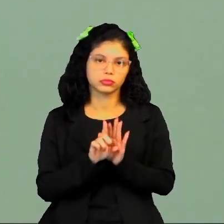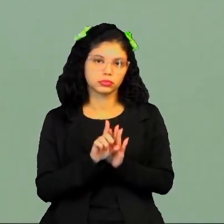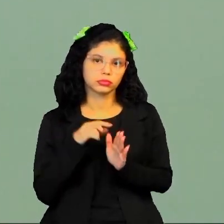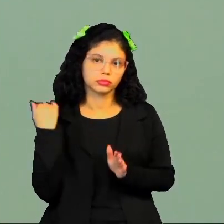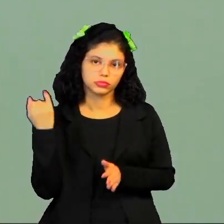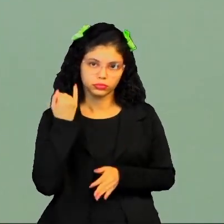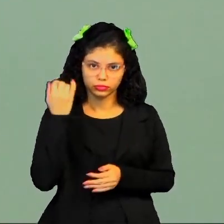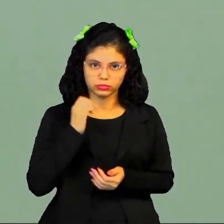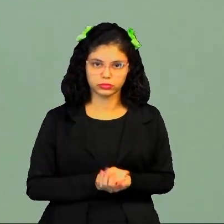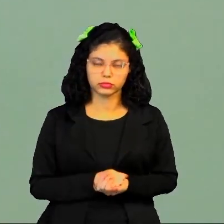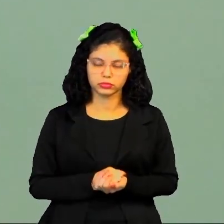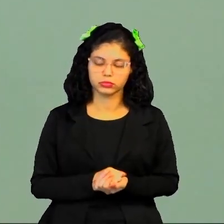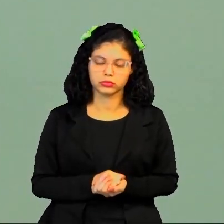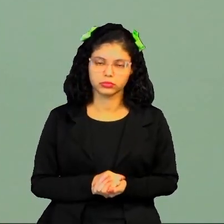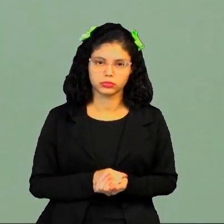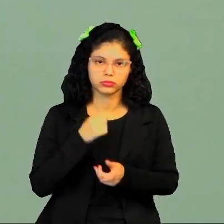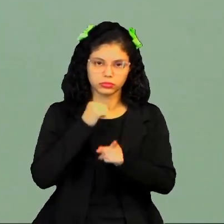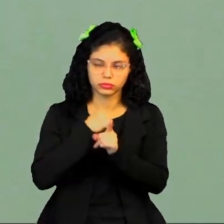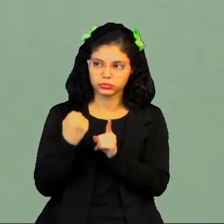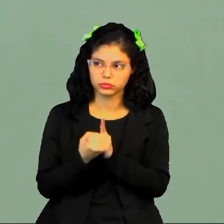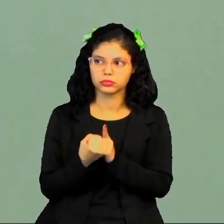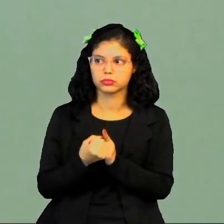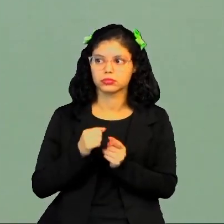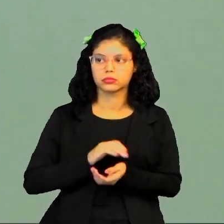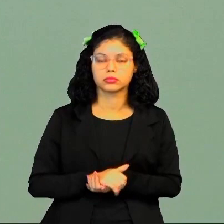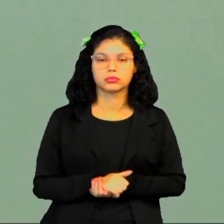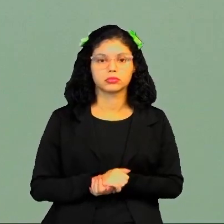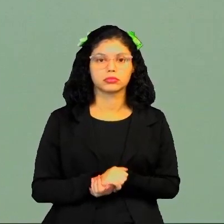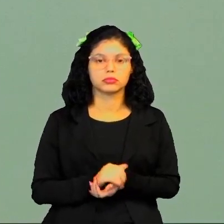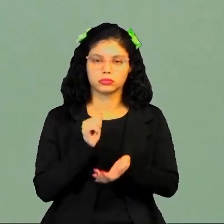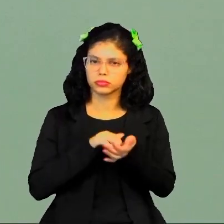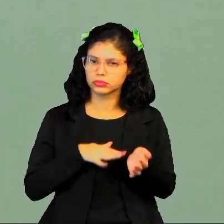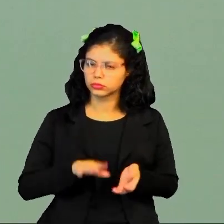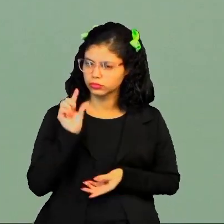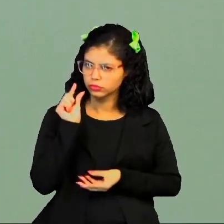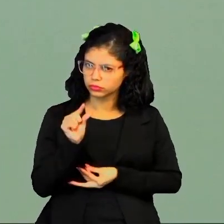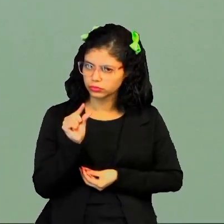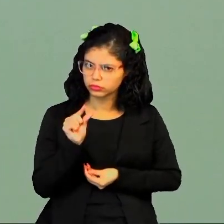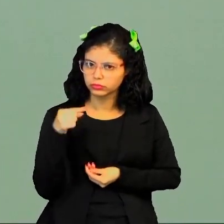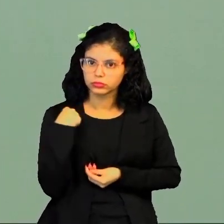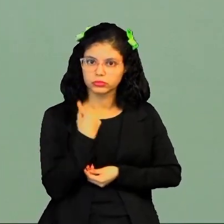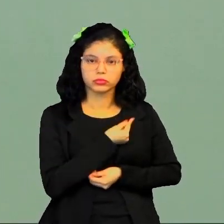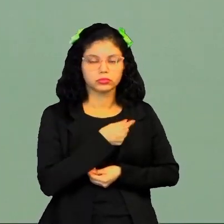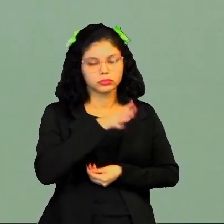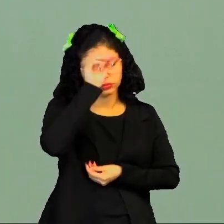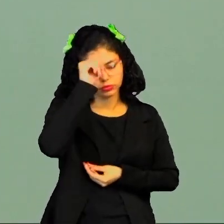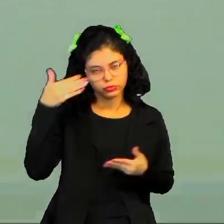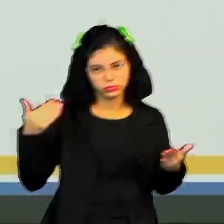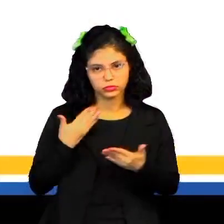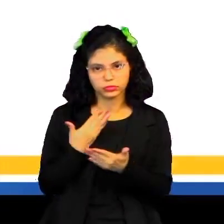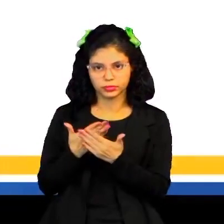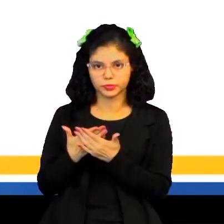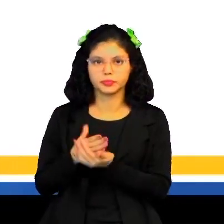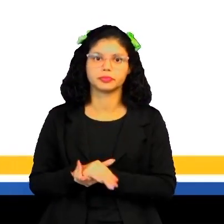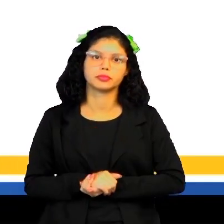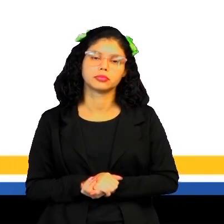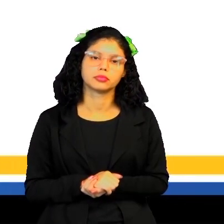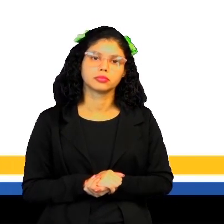mais importantes, né, dessa sociedade greco-romana. Vamos exercitar um pouco do que nós aprendemos na aula de hoje.